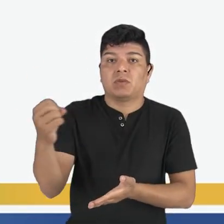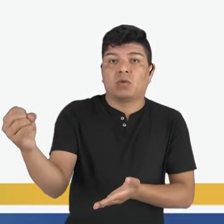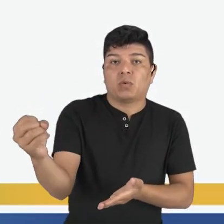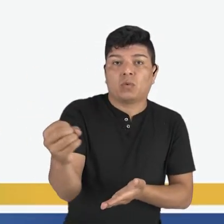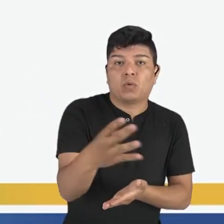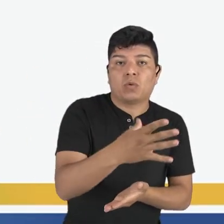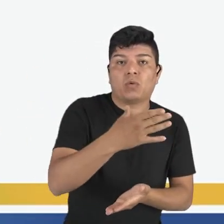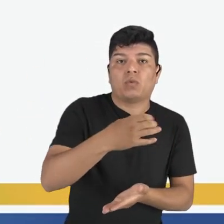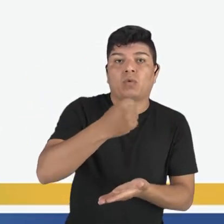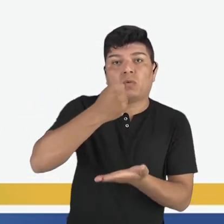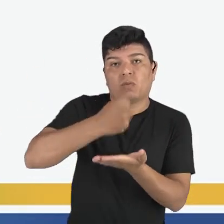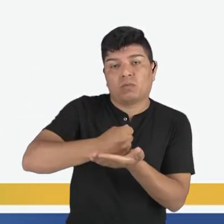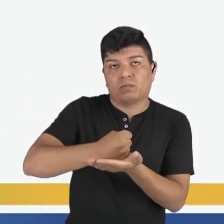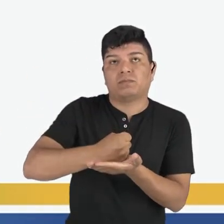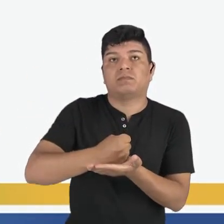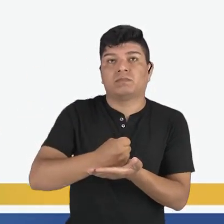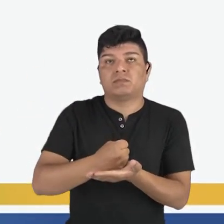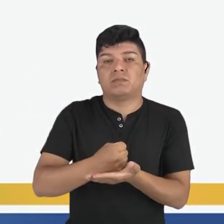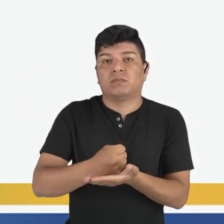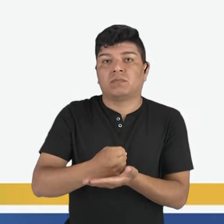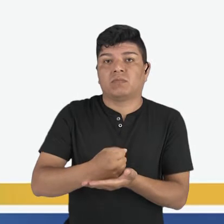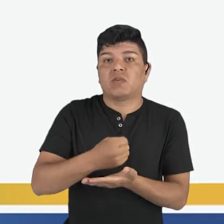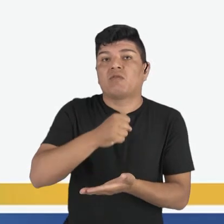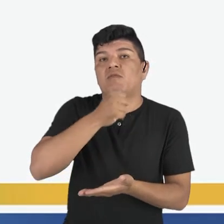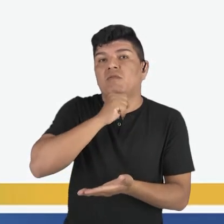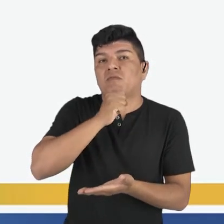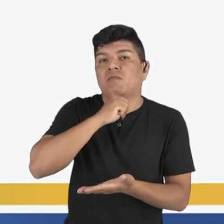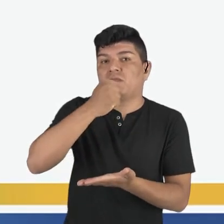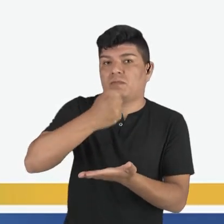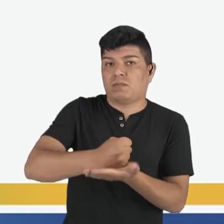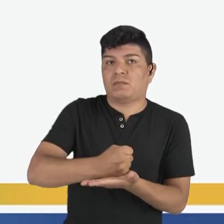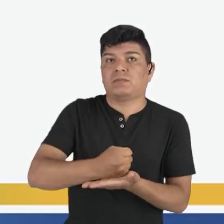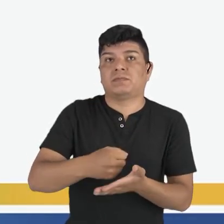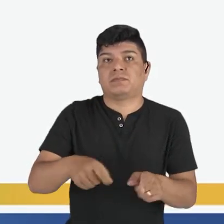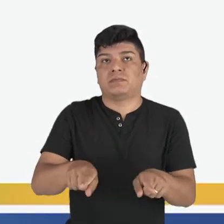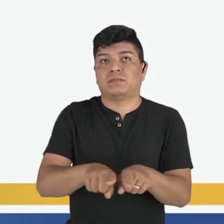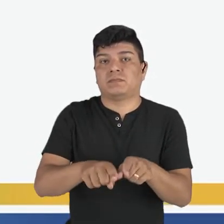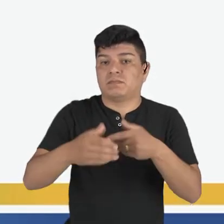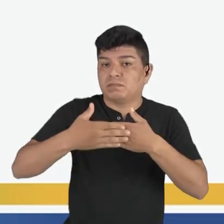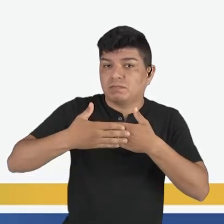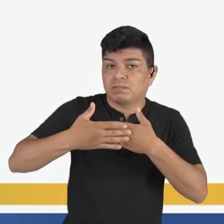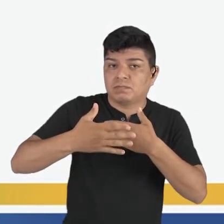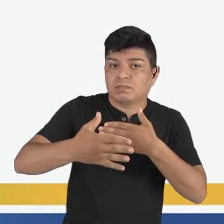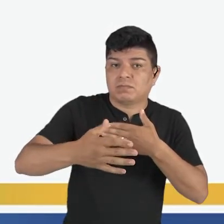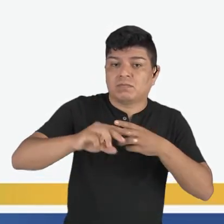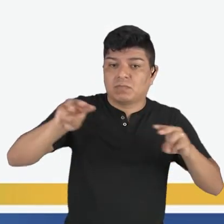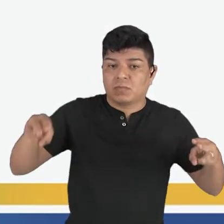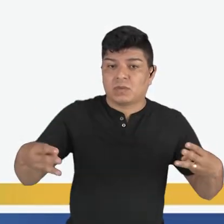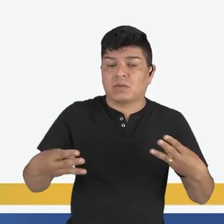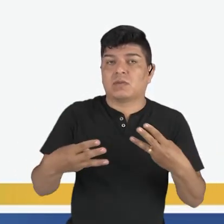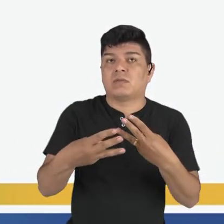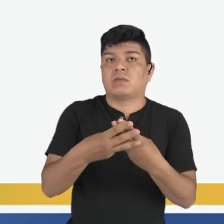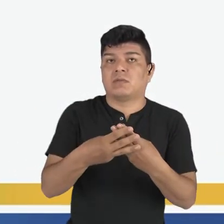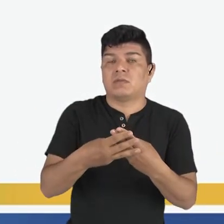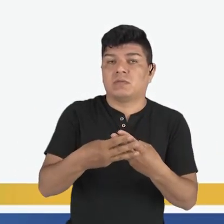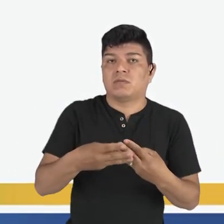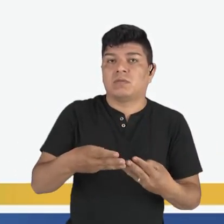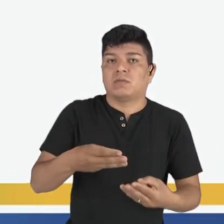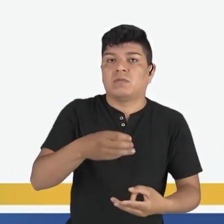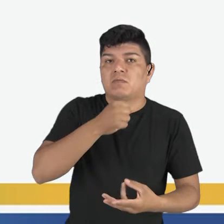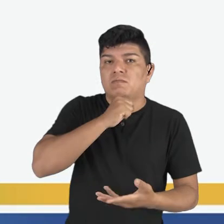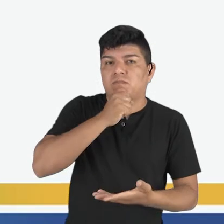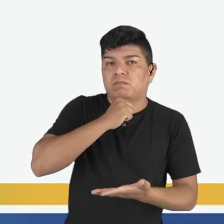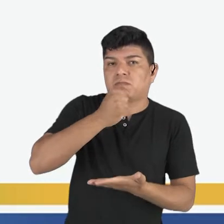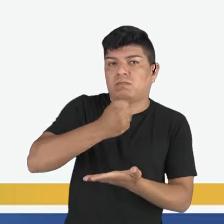Testamento. Nós mencionamos aqui o Antigo Testamento, inclusive a partir do judaísmo. O Antigo Testamento vem